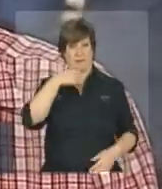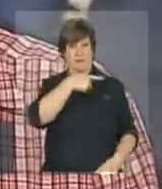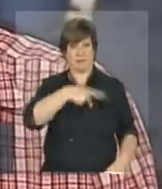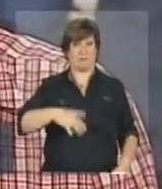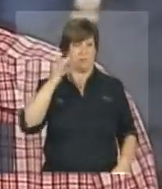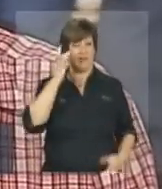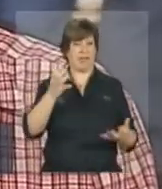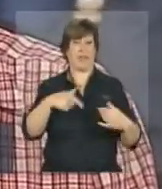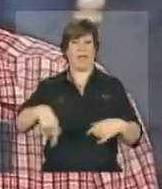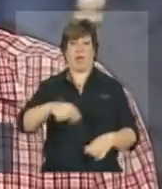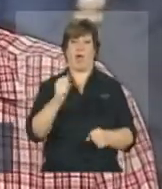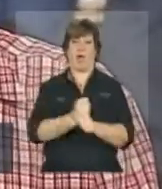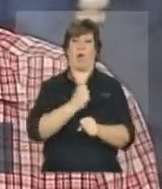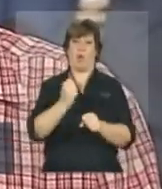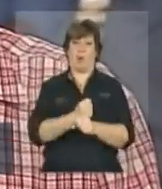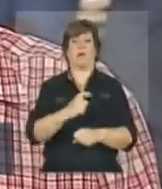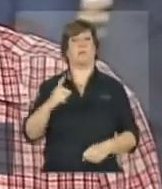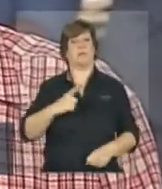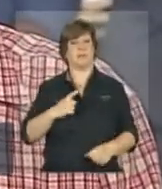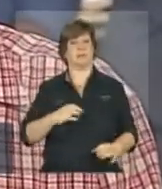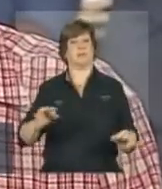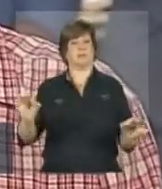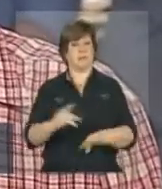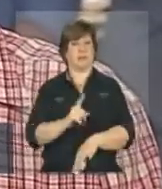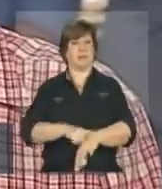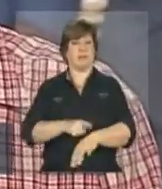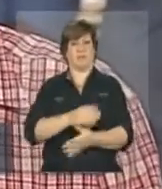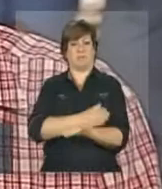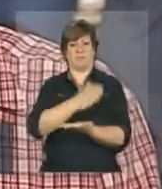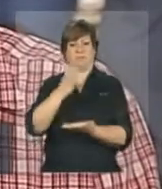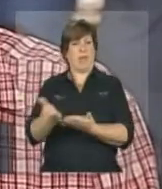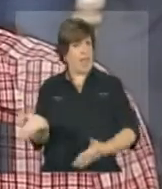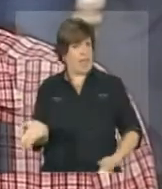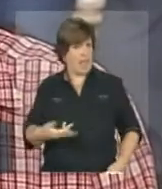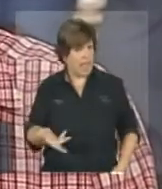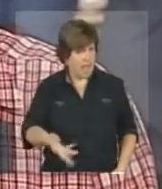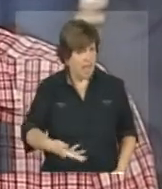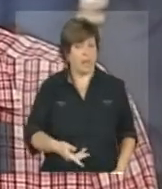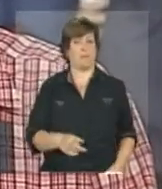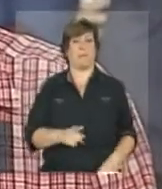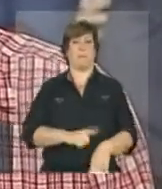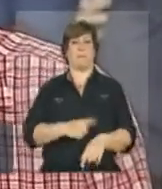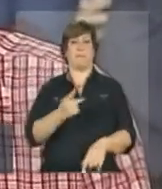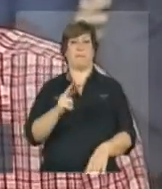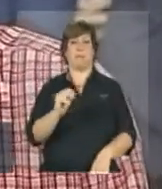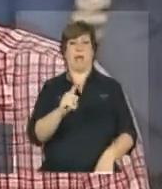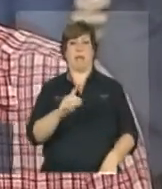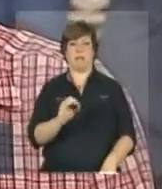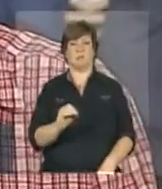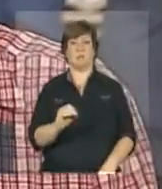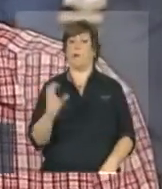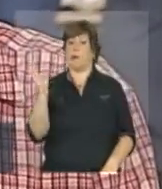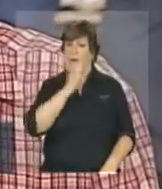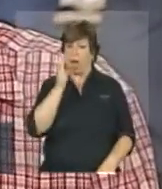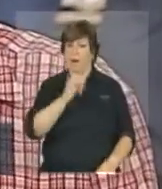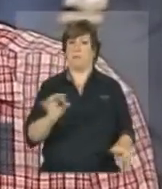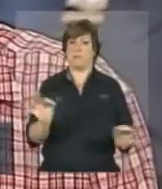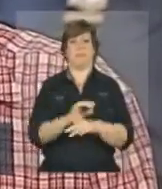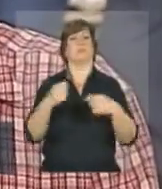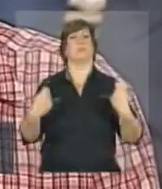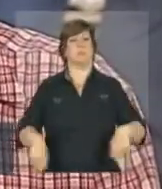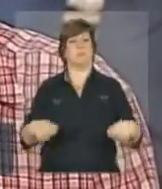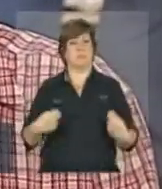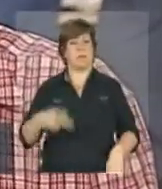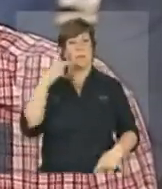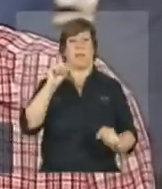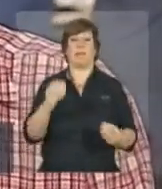Dilma Rousseff é que essas obras sejam executadas com velocidade, sejam executadas o quanto antes para que possam